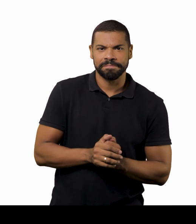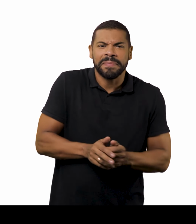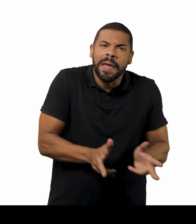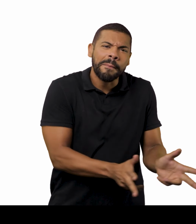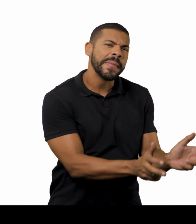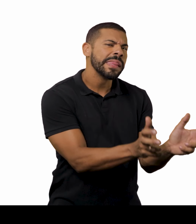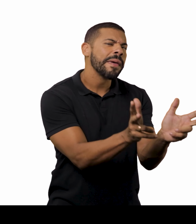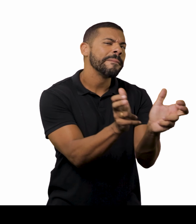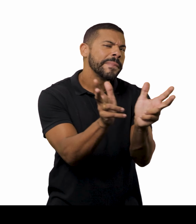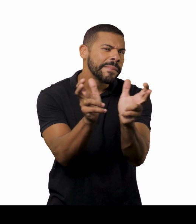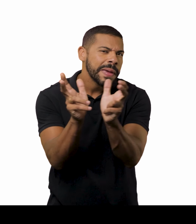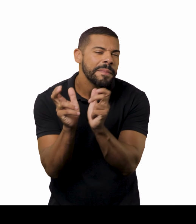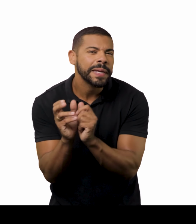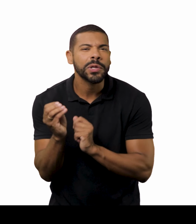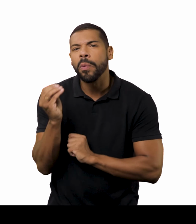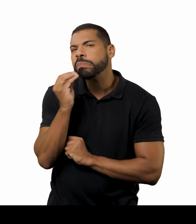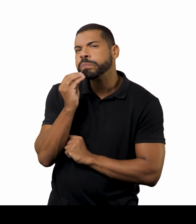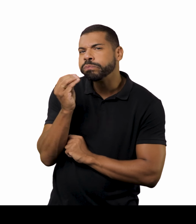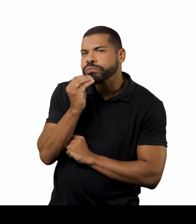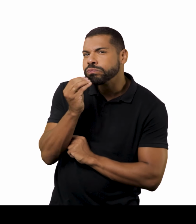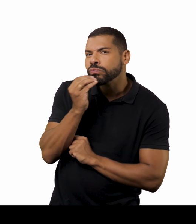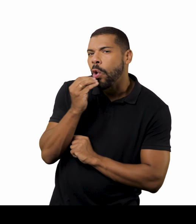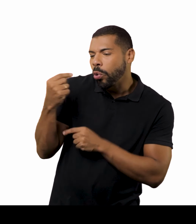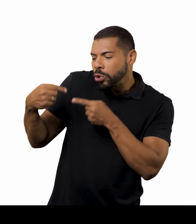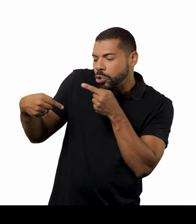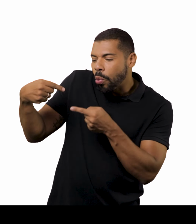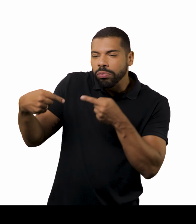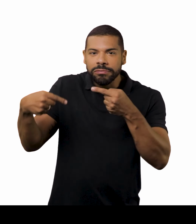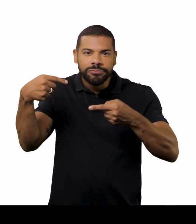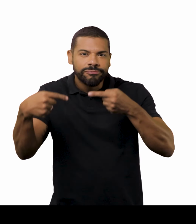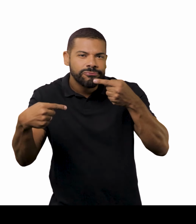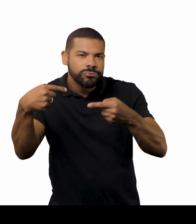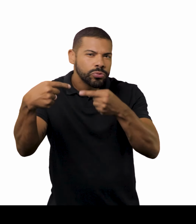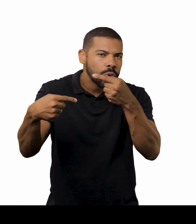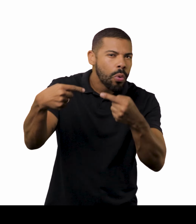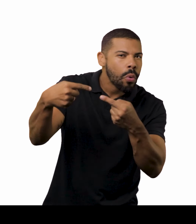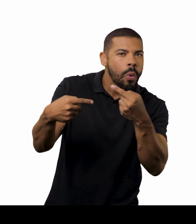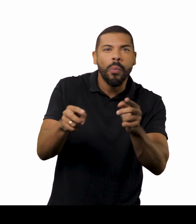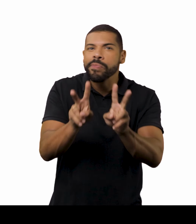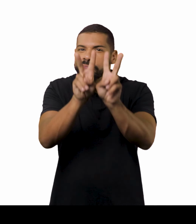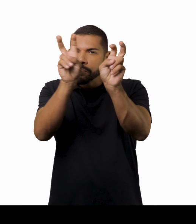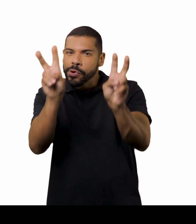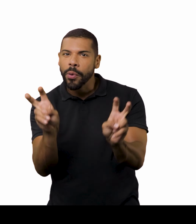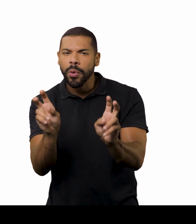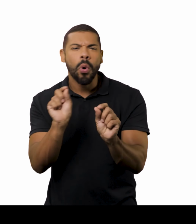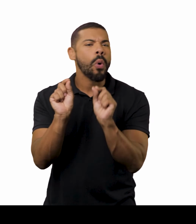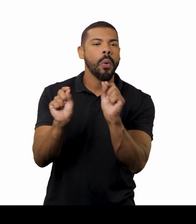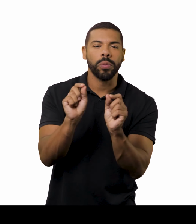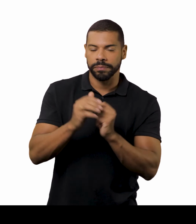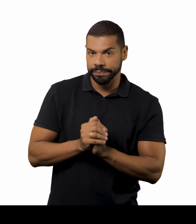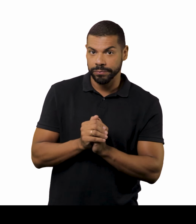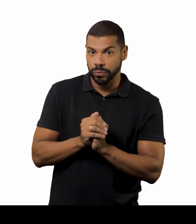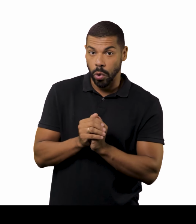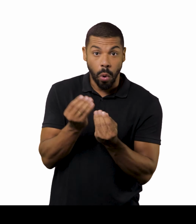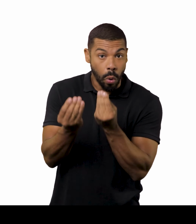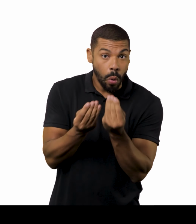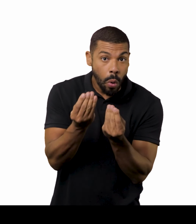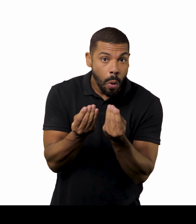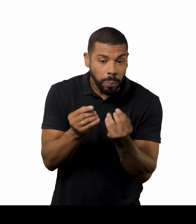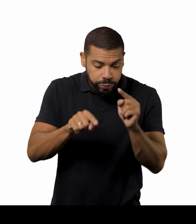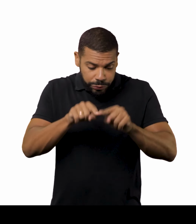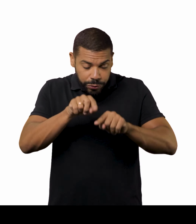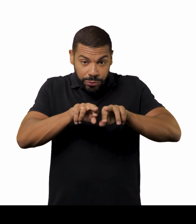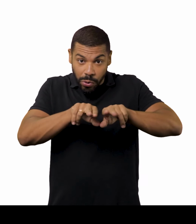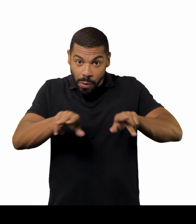vendo ali uma possibilidade de discutir com mais profundidade o que é esse objeto roupa e o que constrói